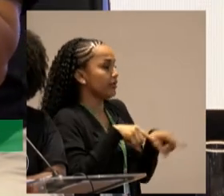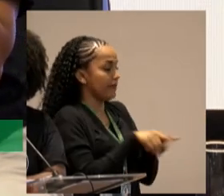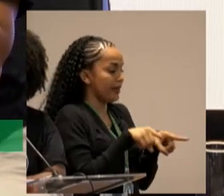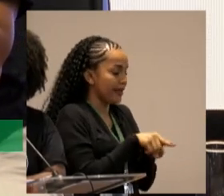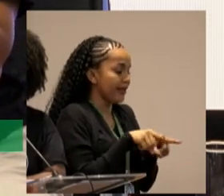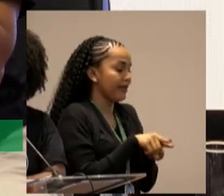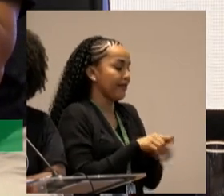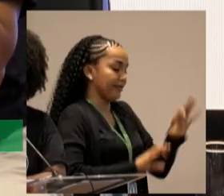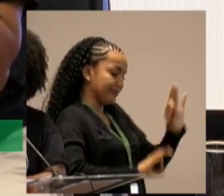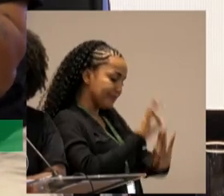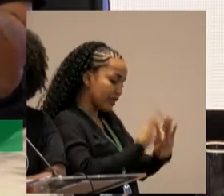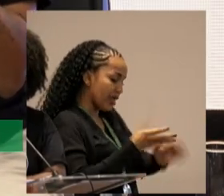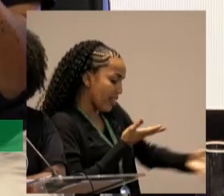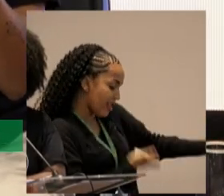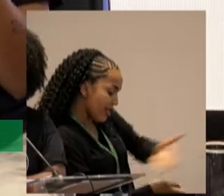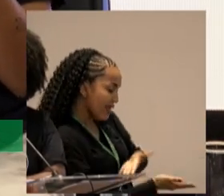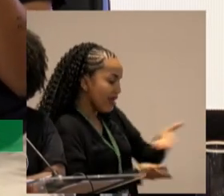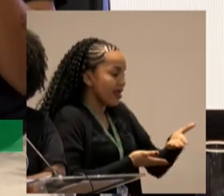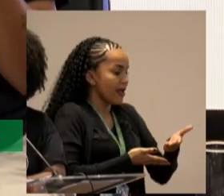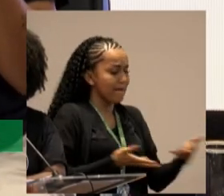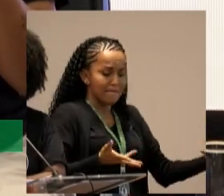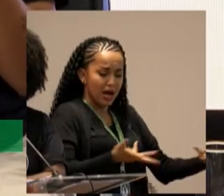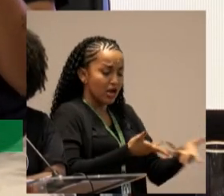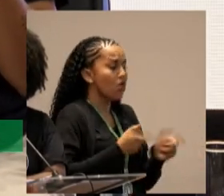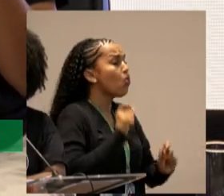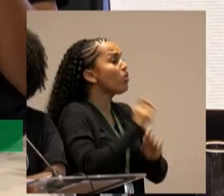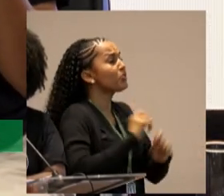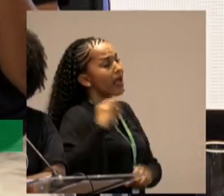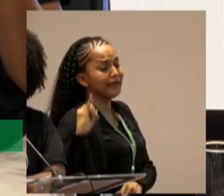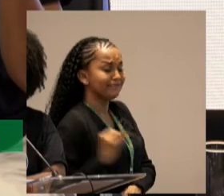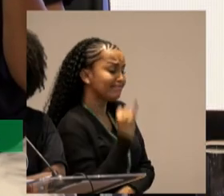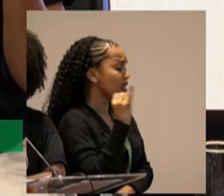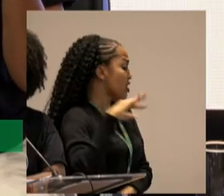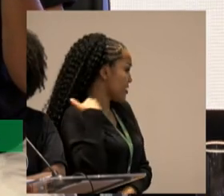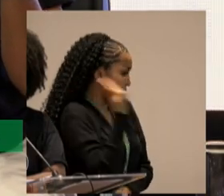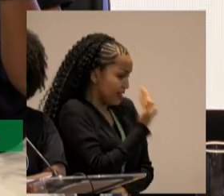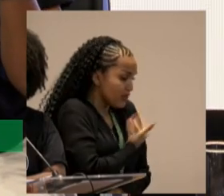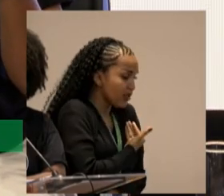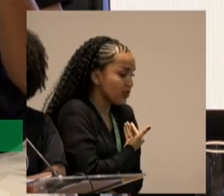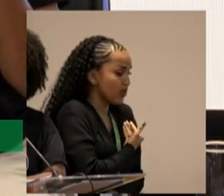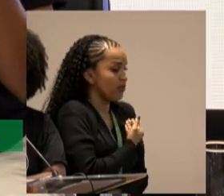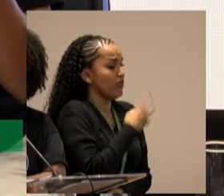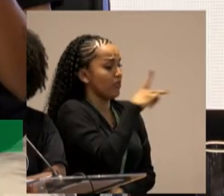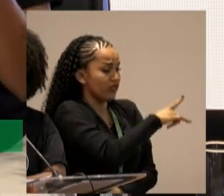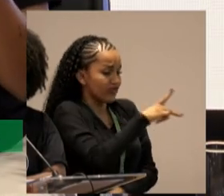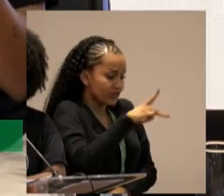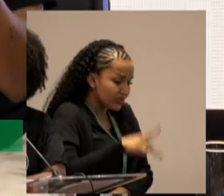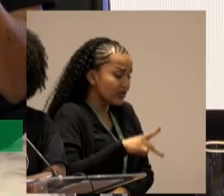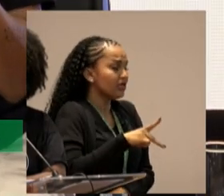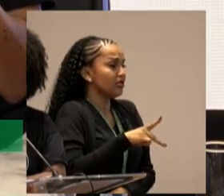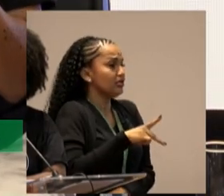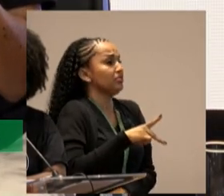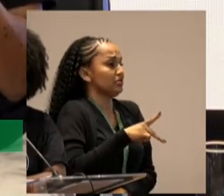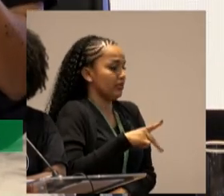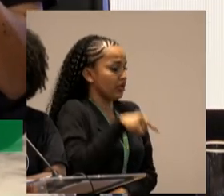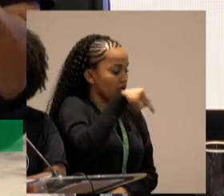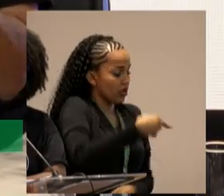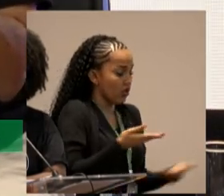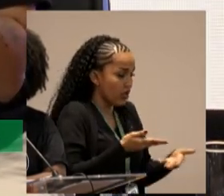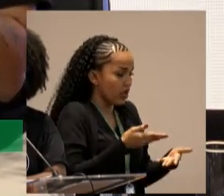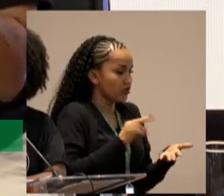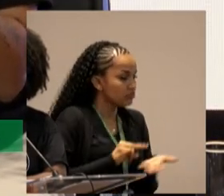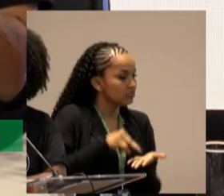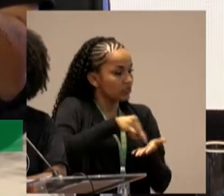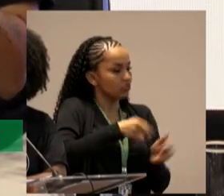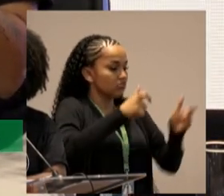gente essas trocas maravilhosas, e dizer o quanto é importante que nós, enquanto educadoras e educadores, estejamos aqui hoje,